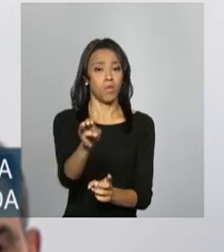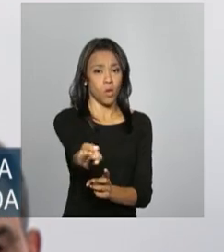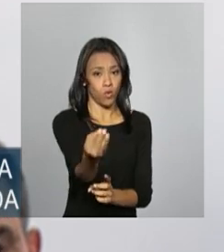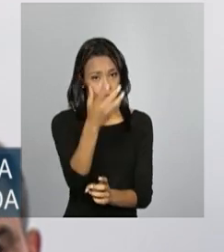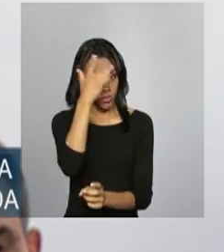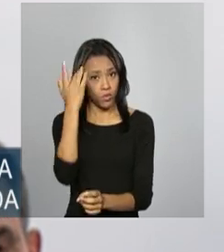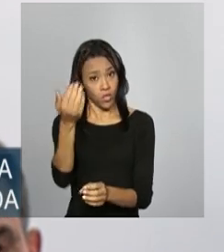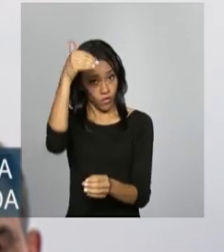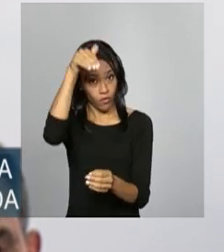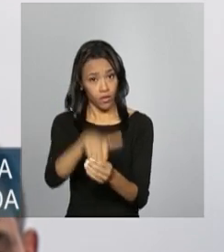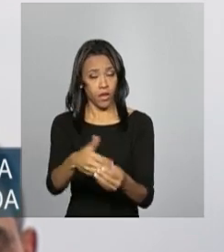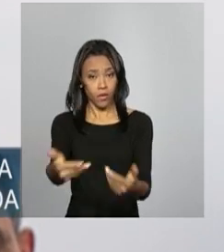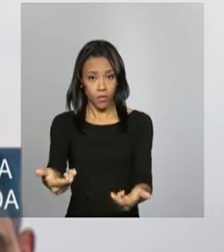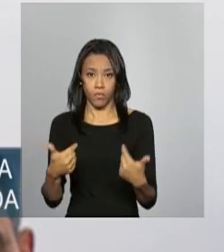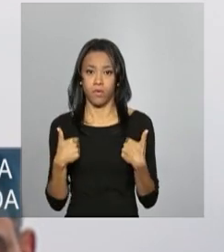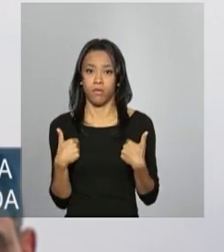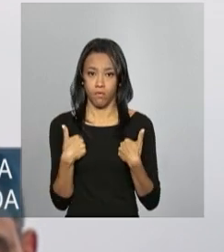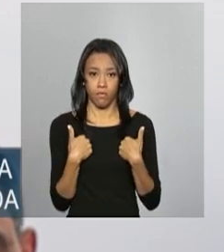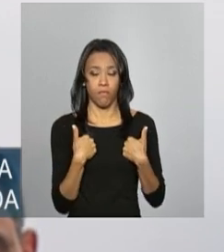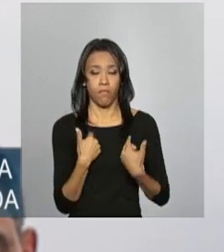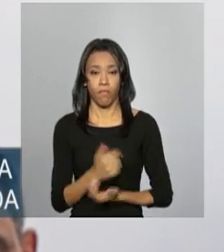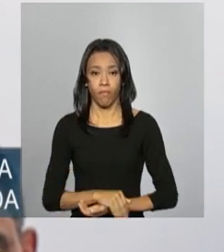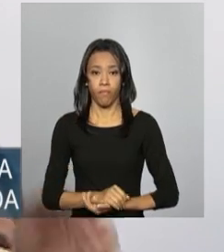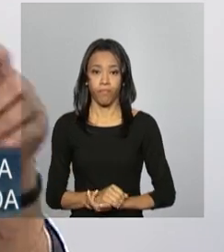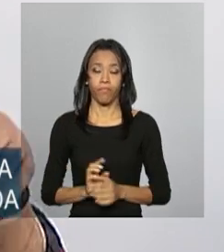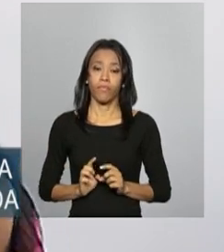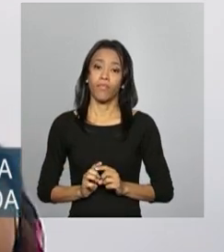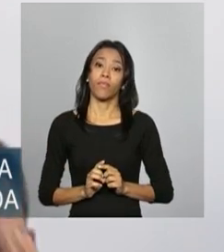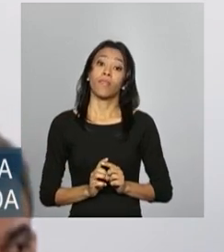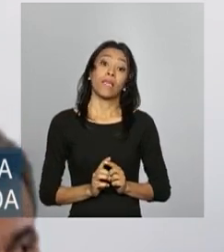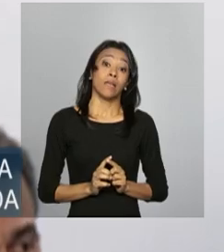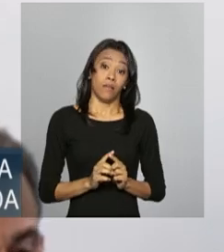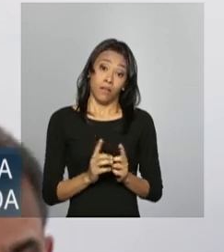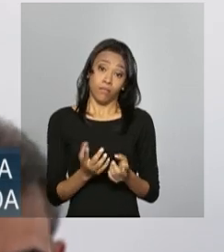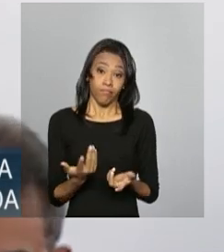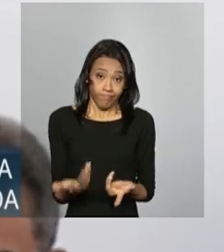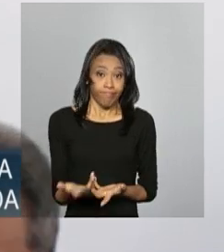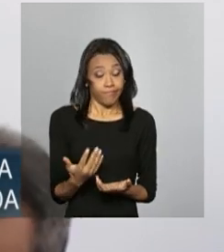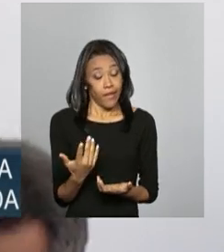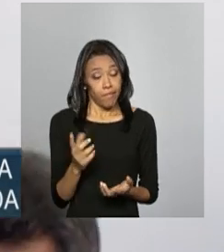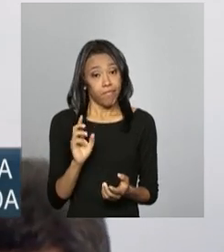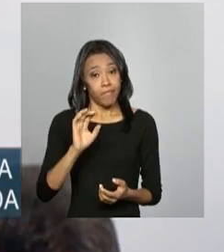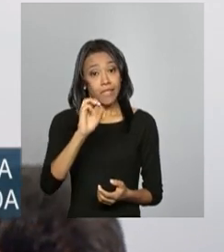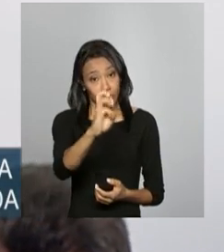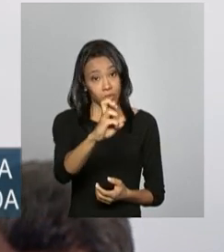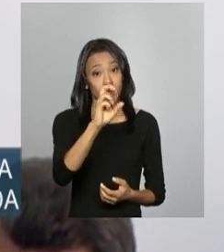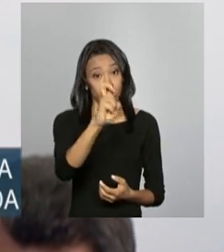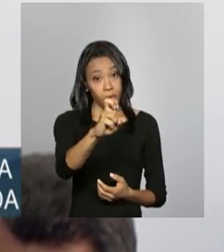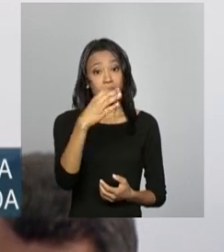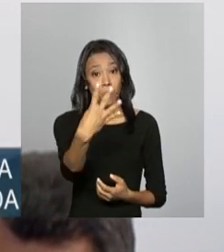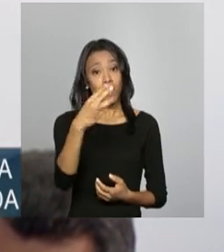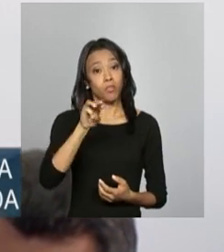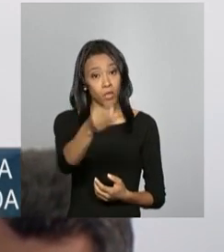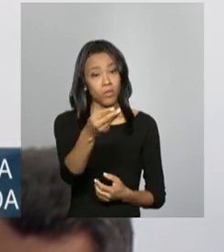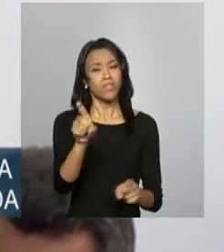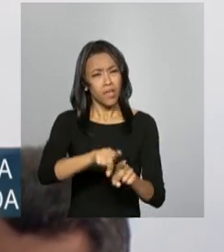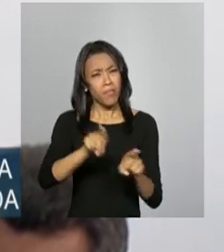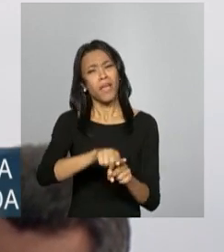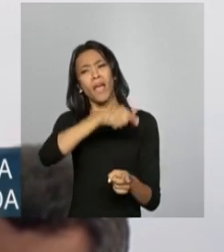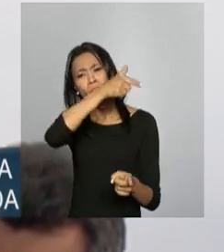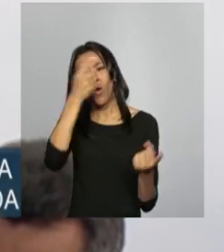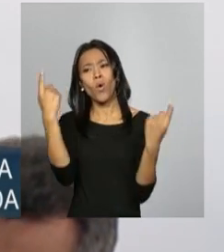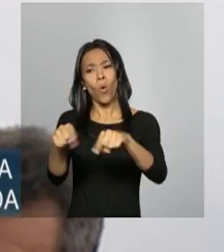que votaram em mim. Mas além dos 54 milhões, é contra os outros também